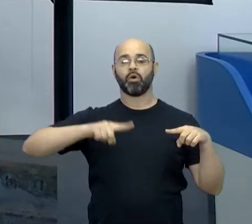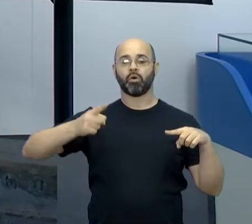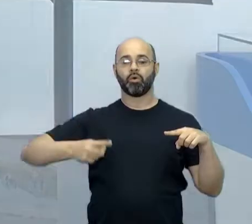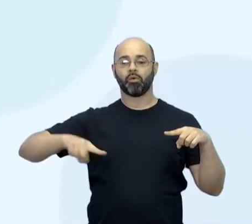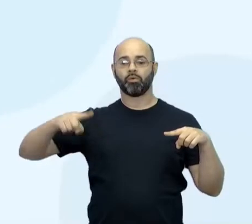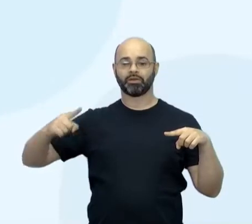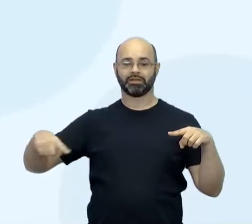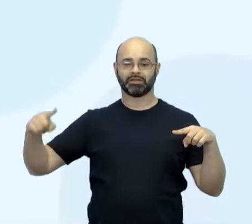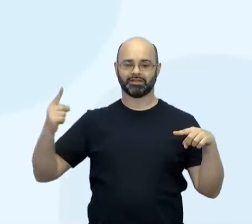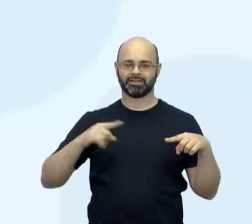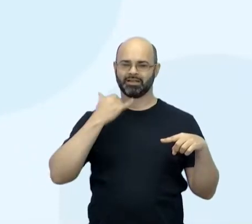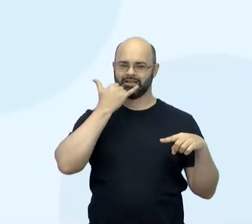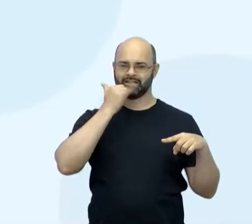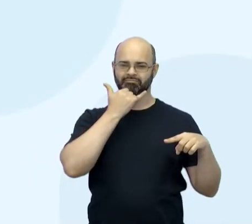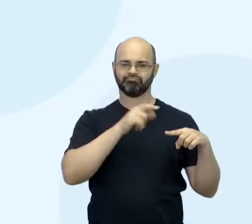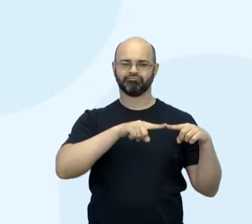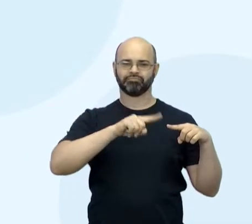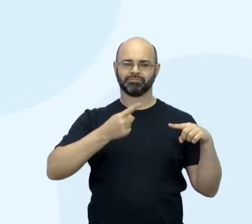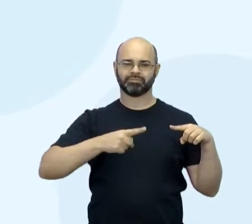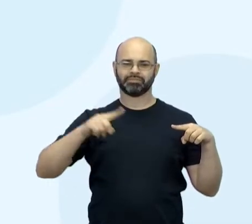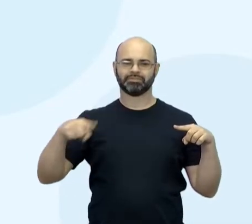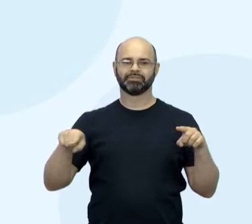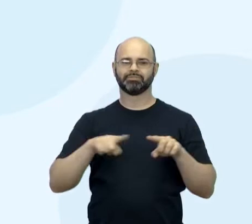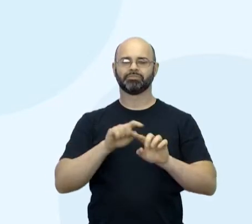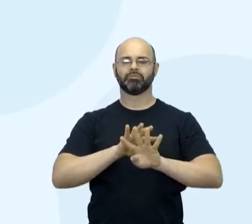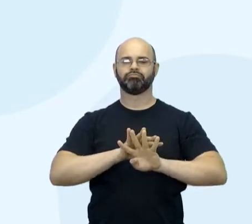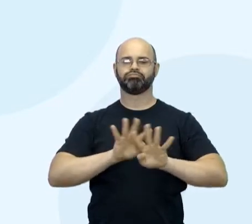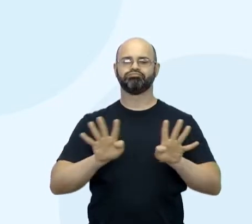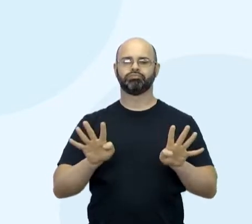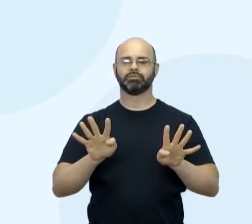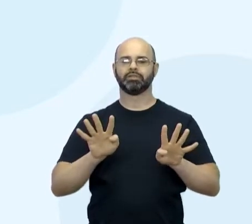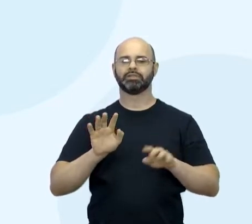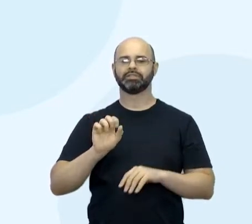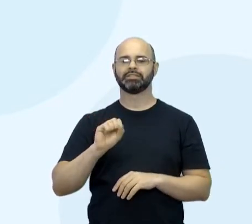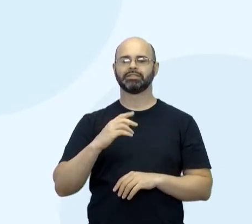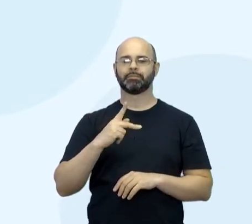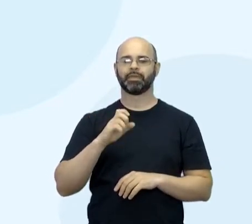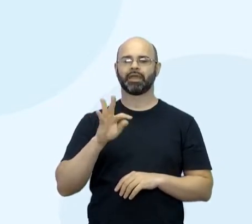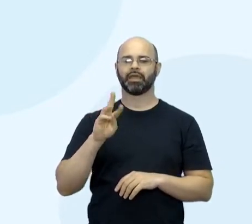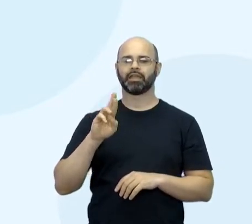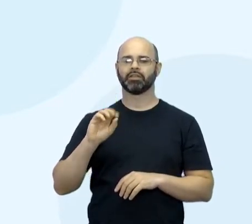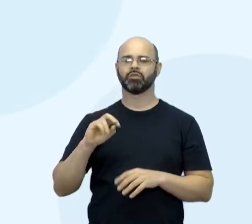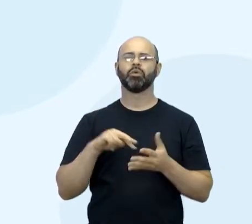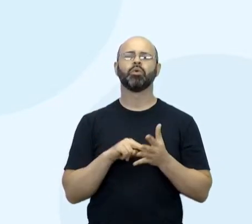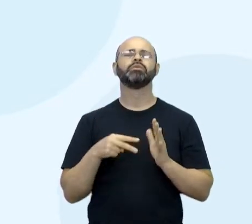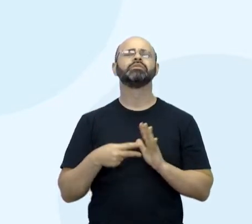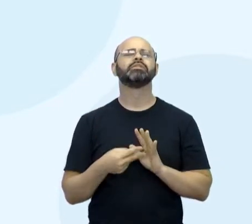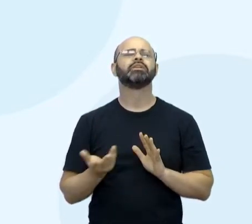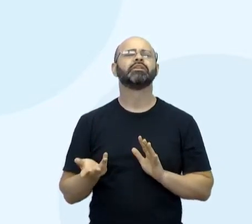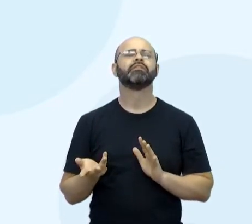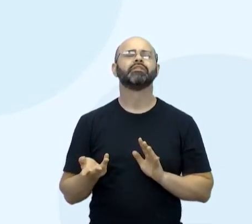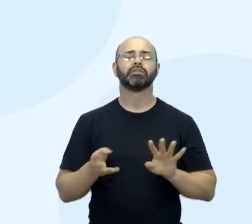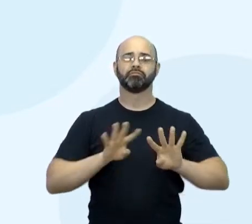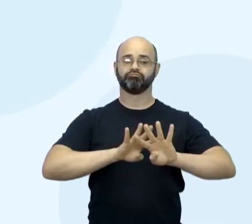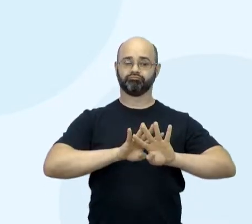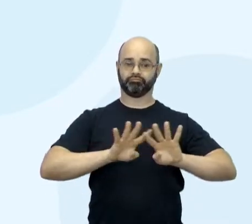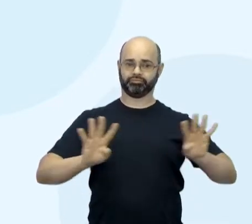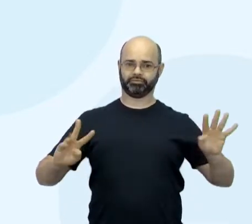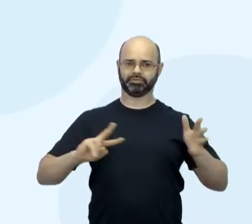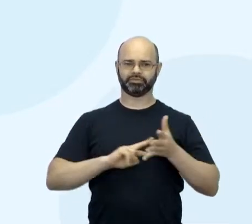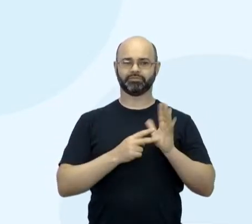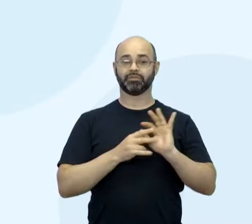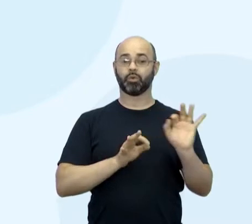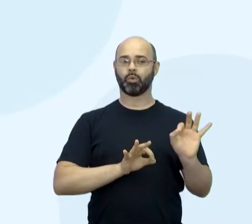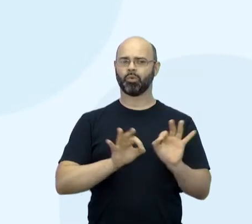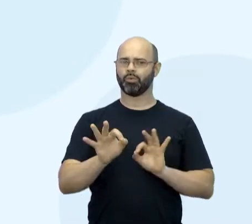espectro eletromagnético. O que é o espectro eletromagnético? É uma forma de você uma forma